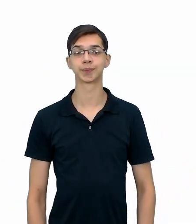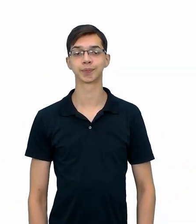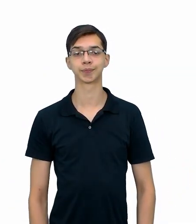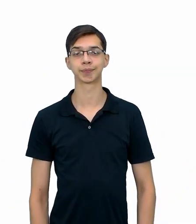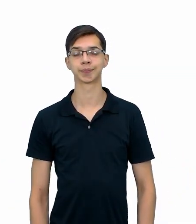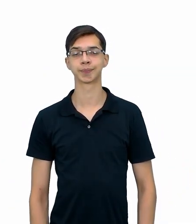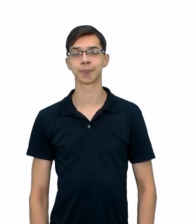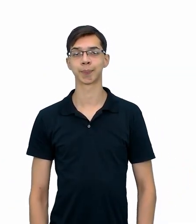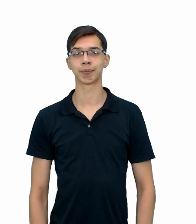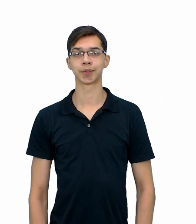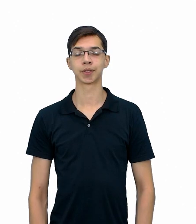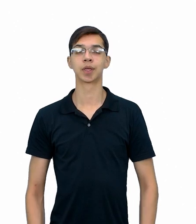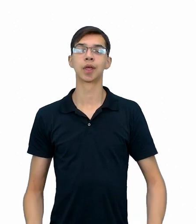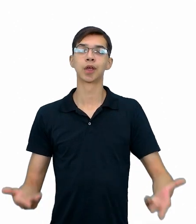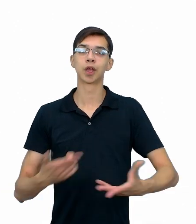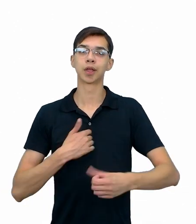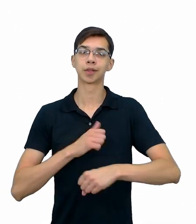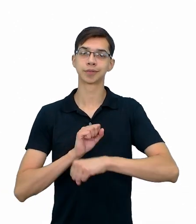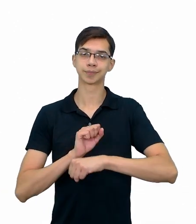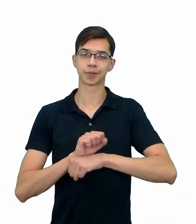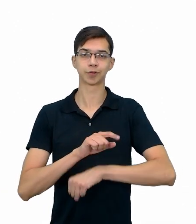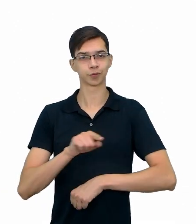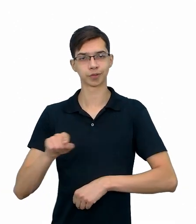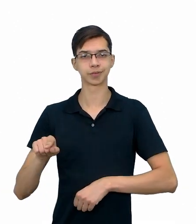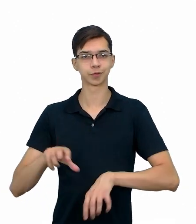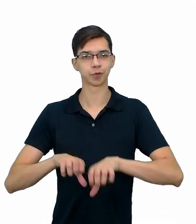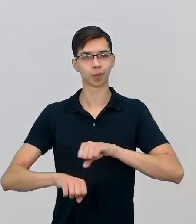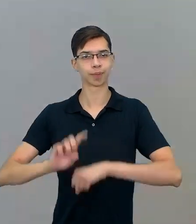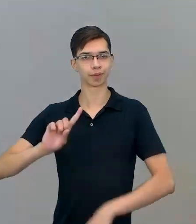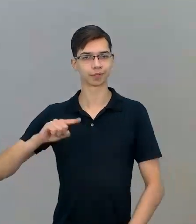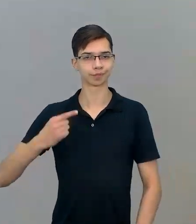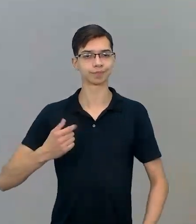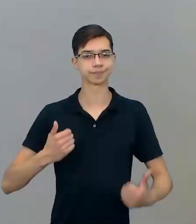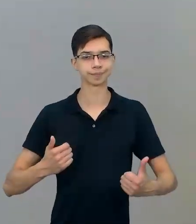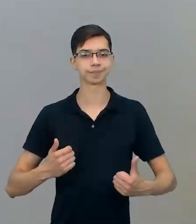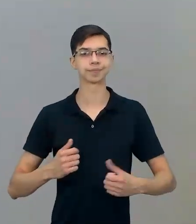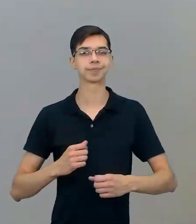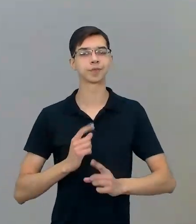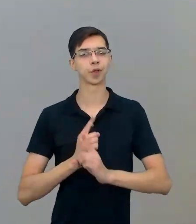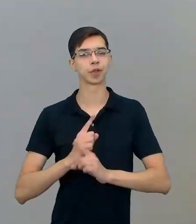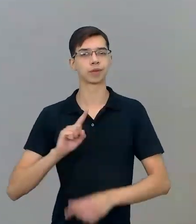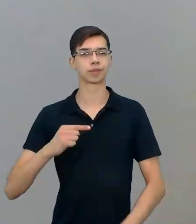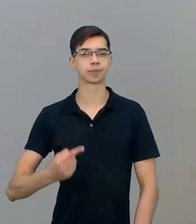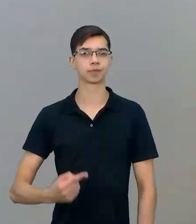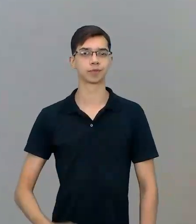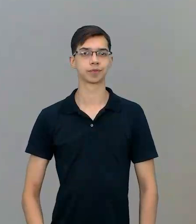de hoje, e eu aguardo vocês aí para a nossa próxima formação. Até a próxima!